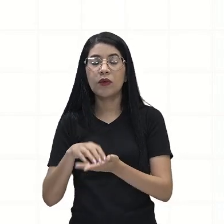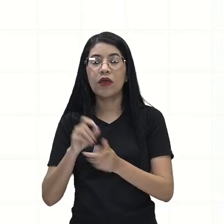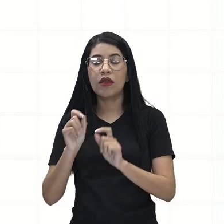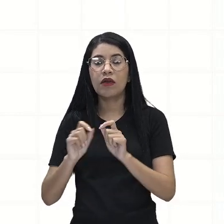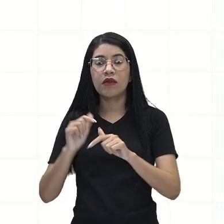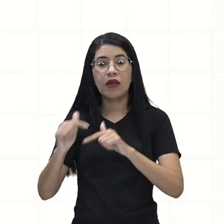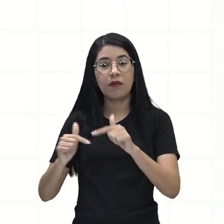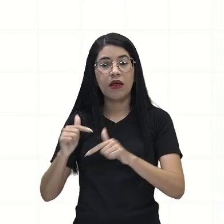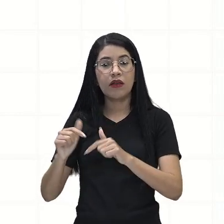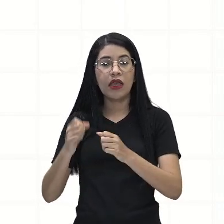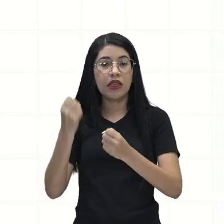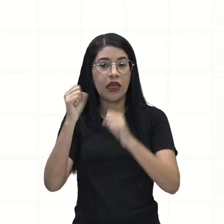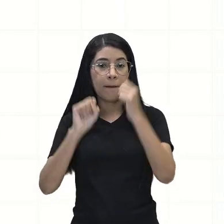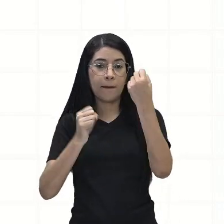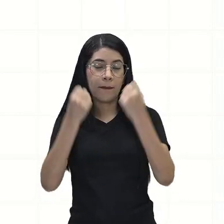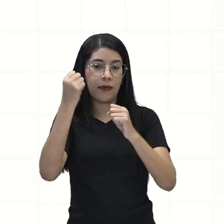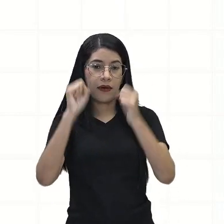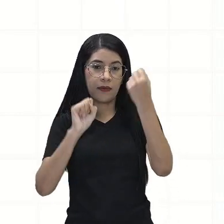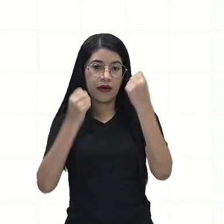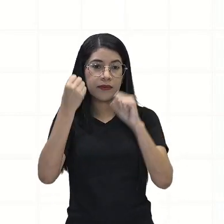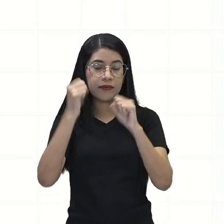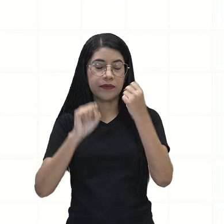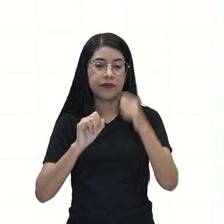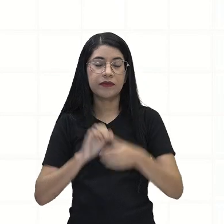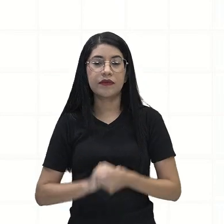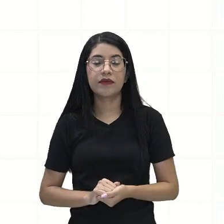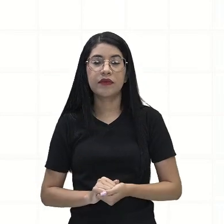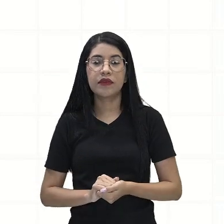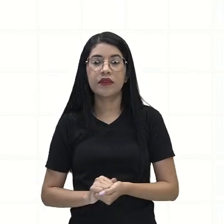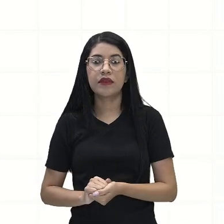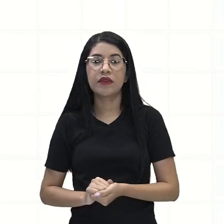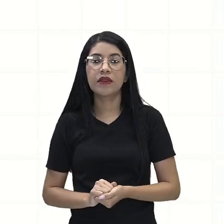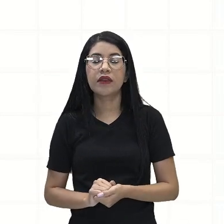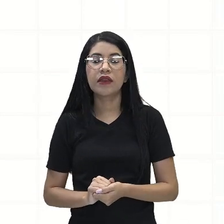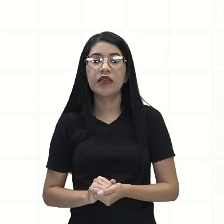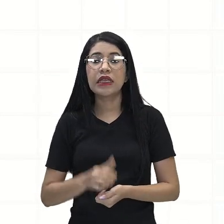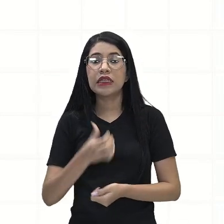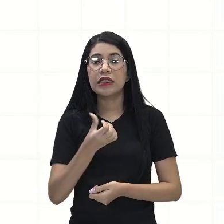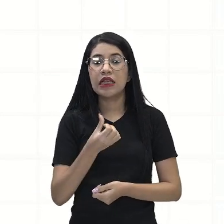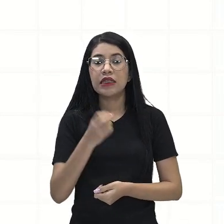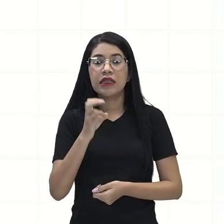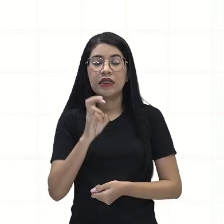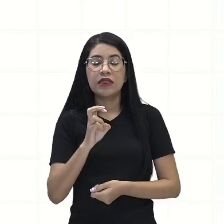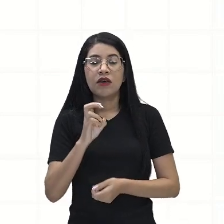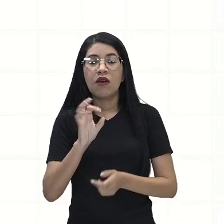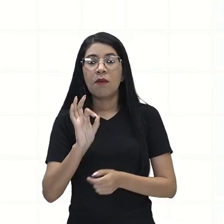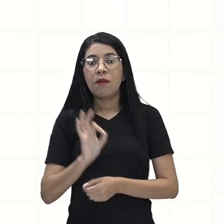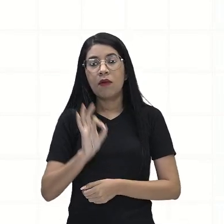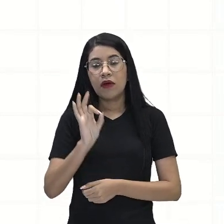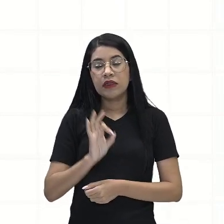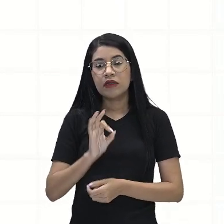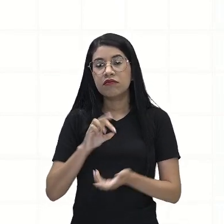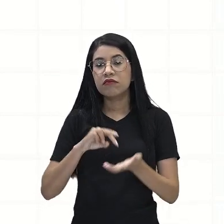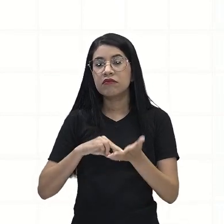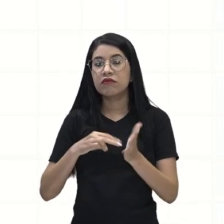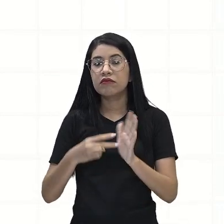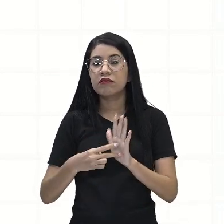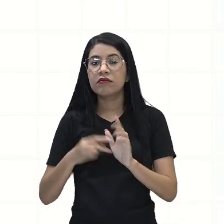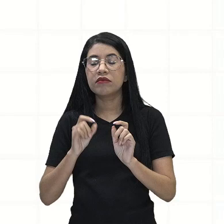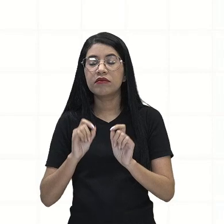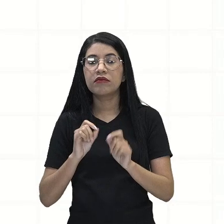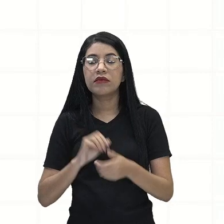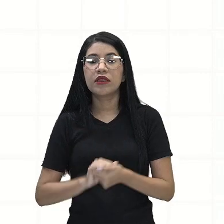Da indústria. E aí no nosso gráfico nós temos 65% no setor terciário, que é o